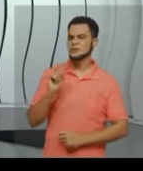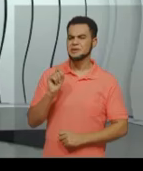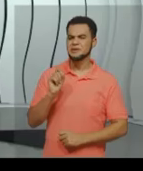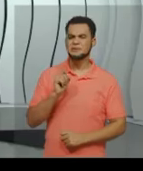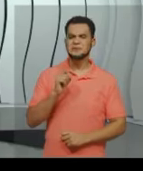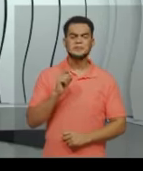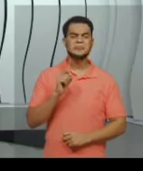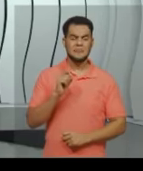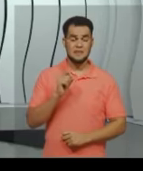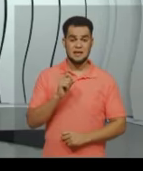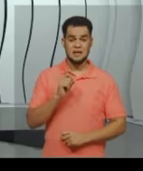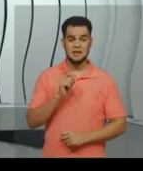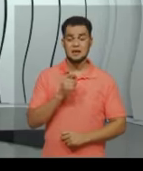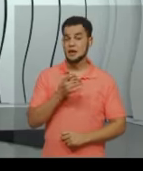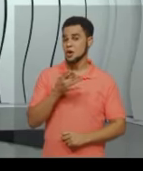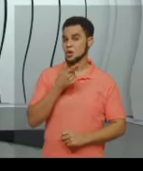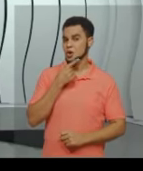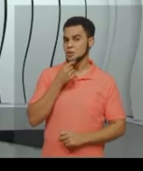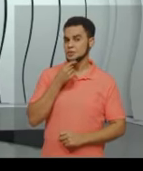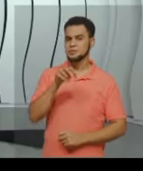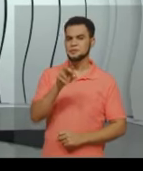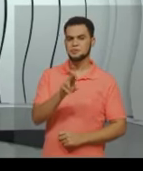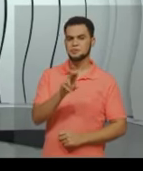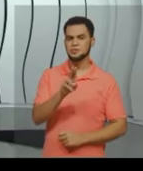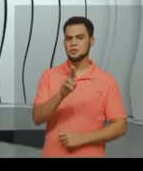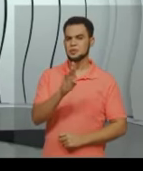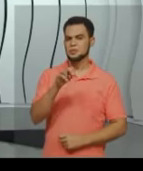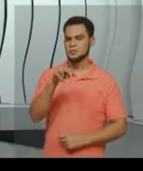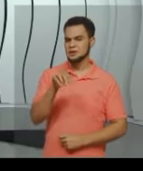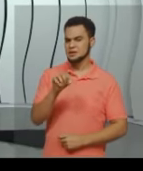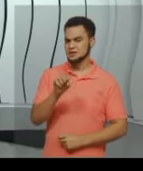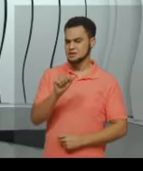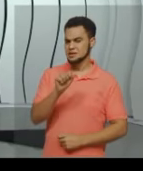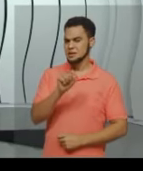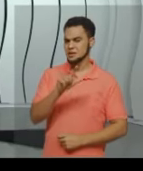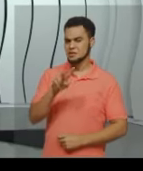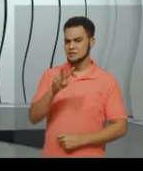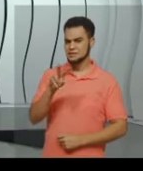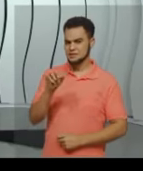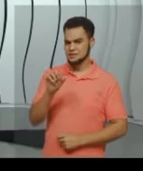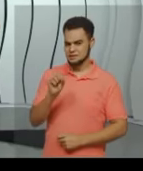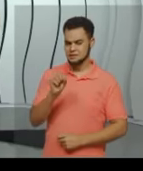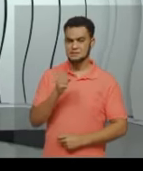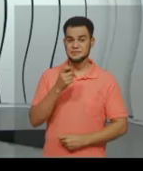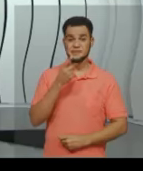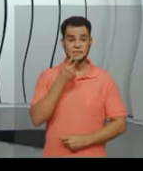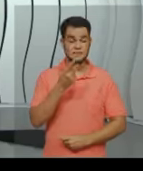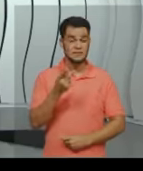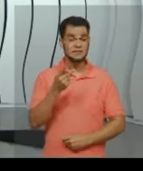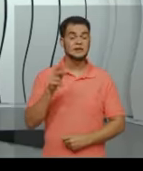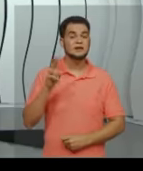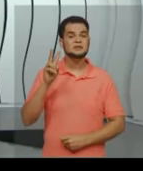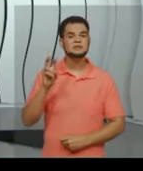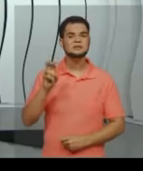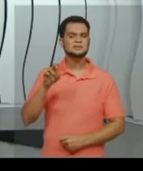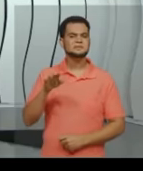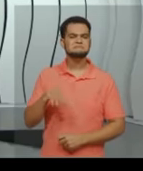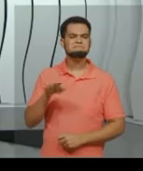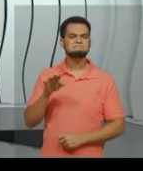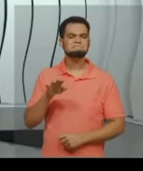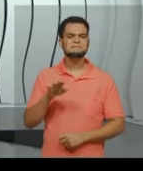vagos. Rubem Alves fala muito isso, Rubem Alves. Fala muito a parte vazia do poema, que é onde